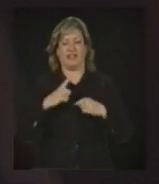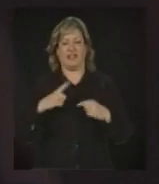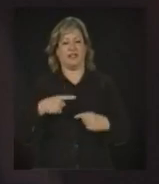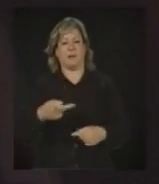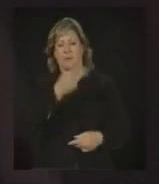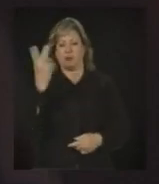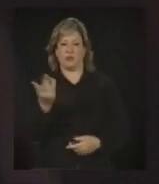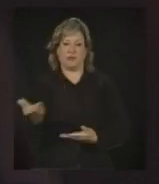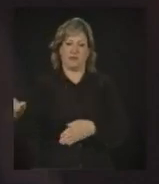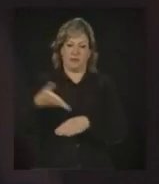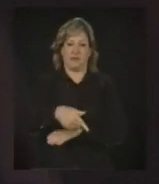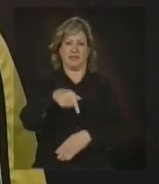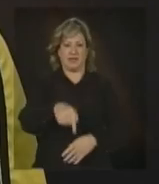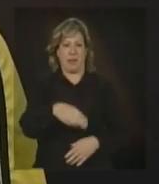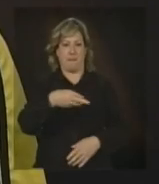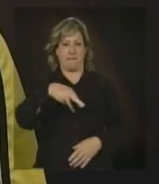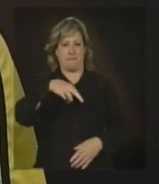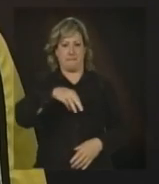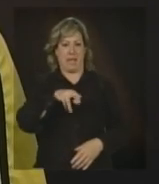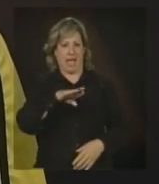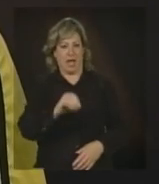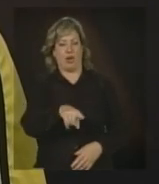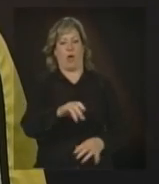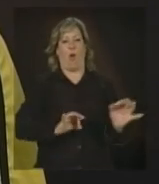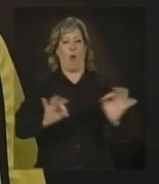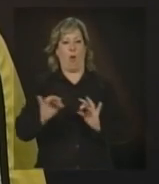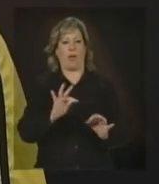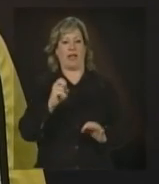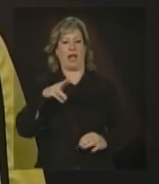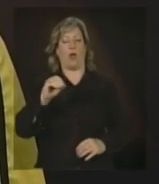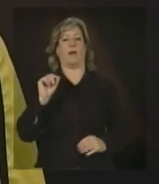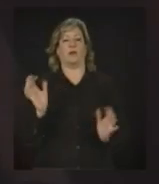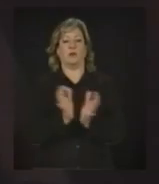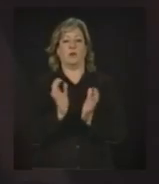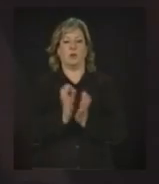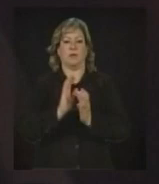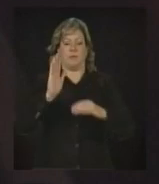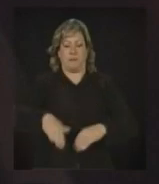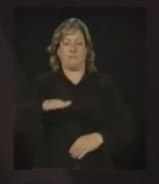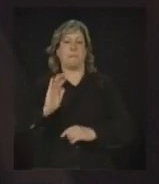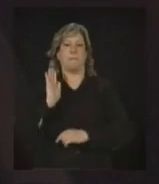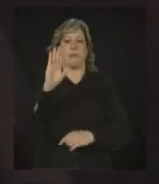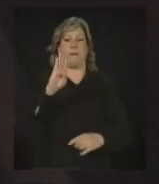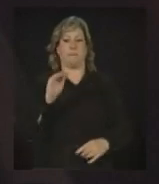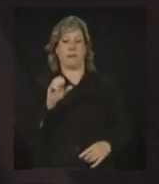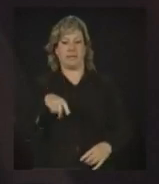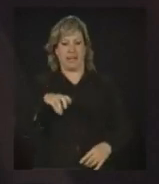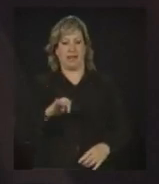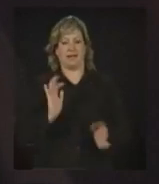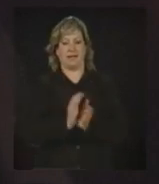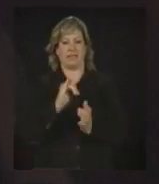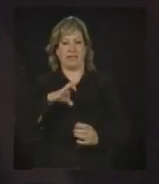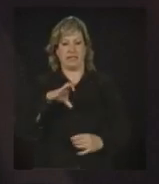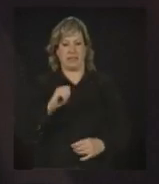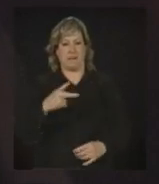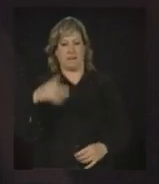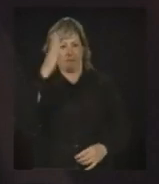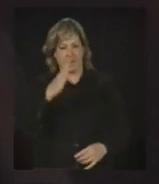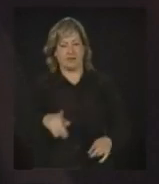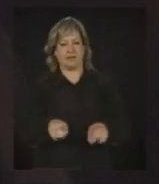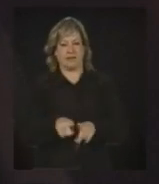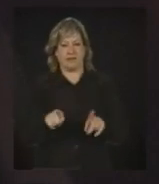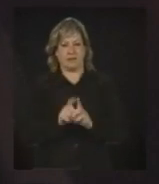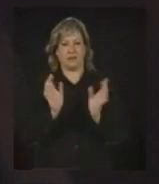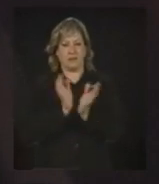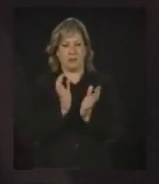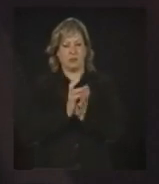nossos convidados, Mário Baltar, coordenador técnico da equipe de basquete em cadeira de rodas do ICEP Brasil, Instituto Cultural,